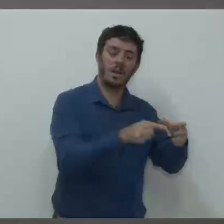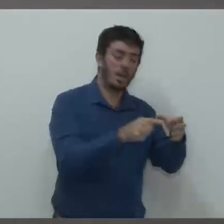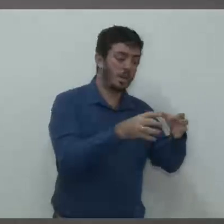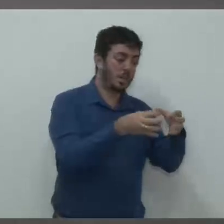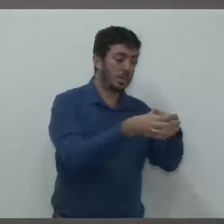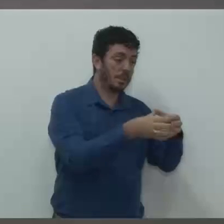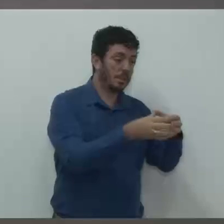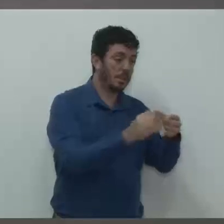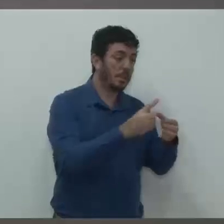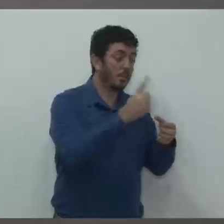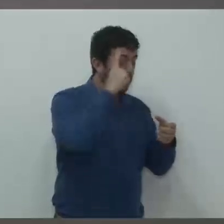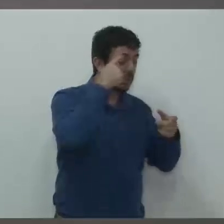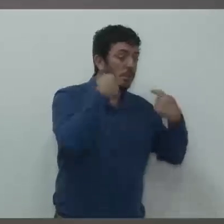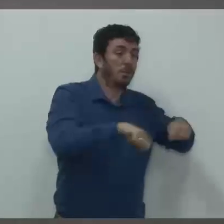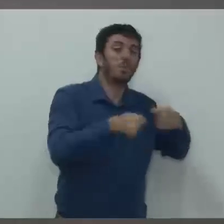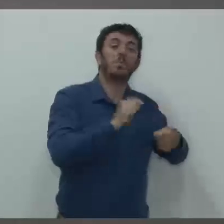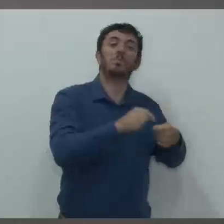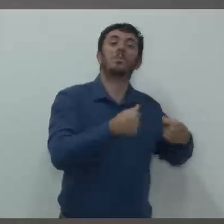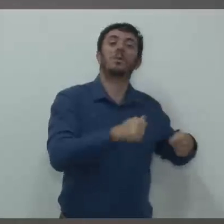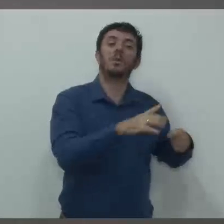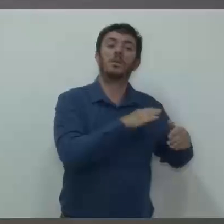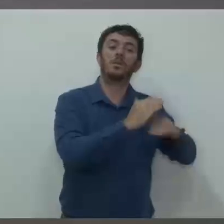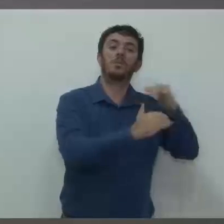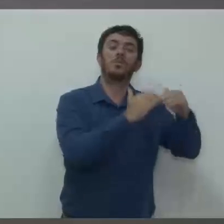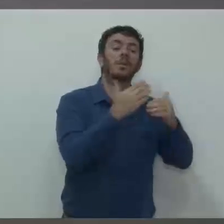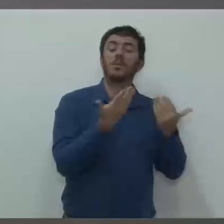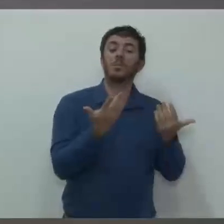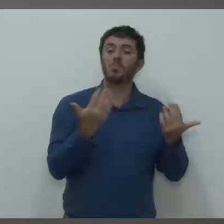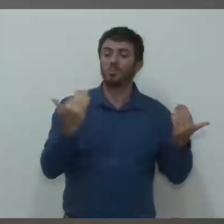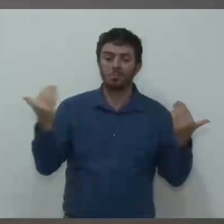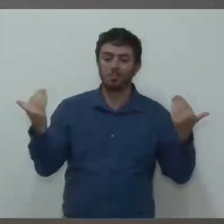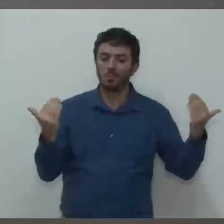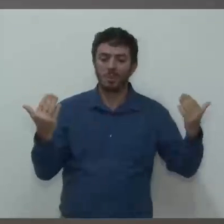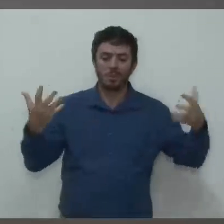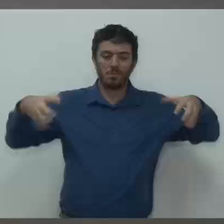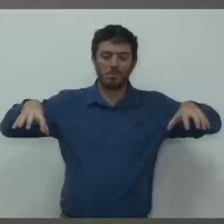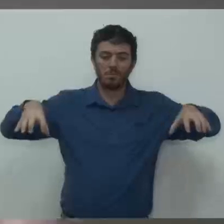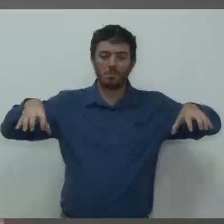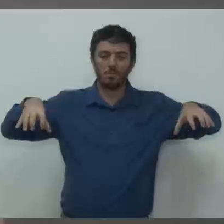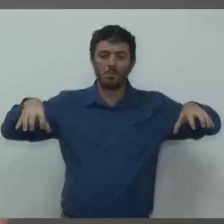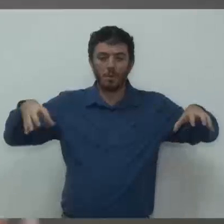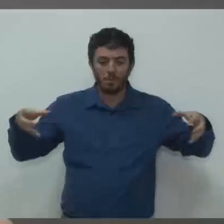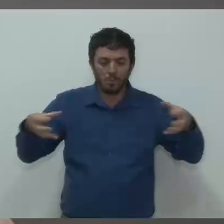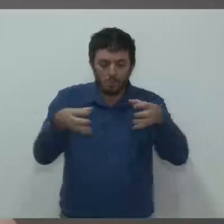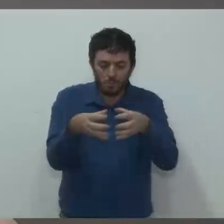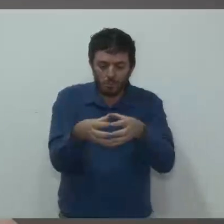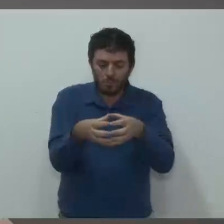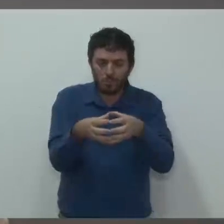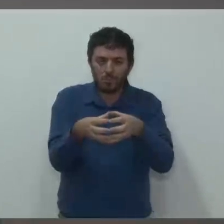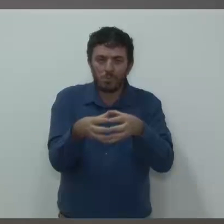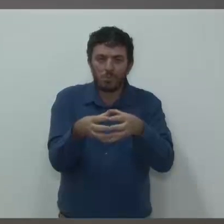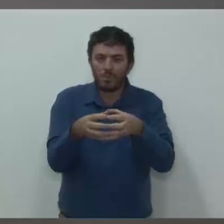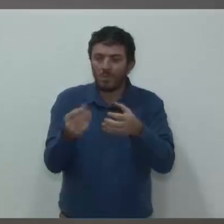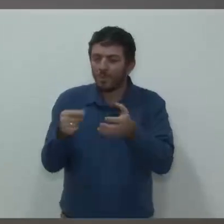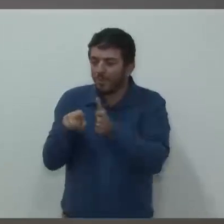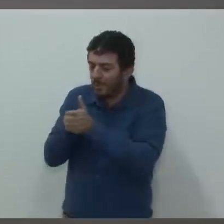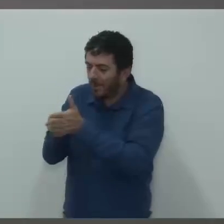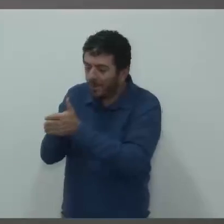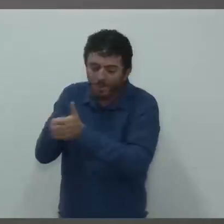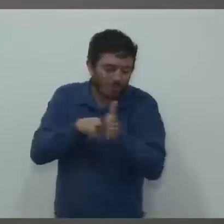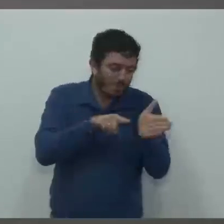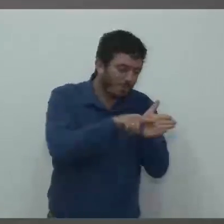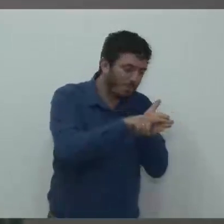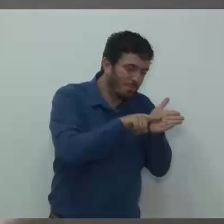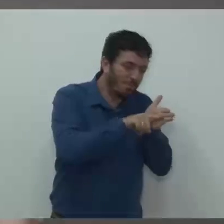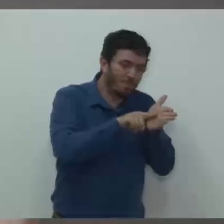precisa crescer, etc, etc. Como é que a gente faz um plano para que isso seja resolvido? Ouvindo as questões técnicas. Então,